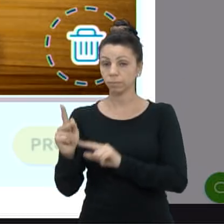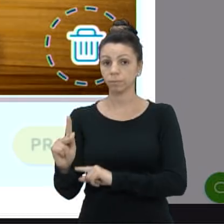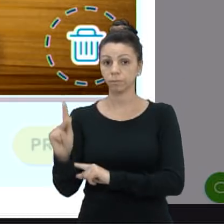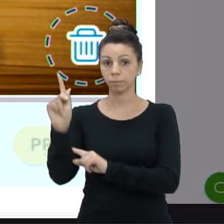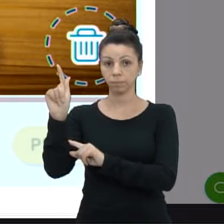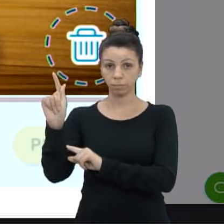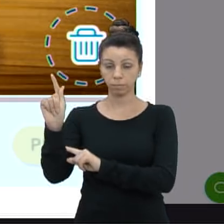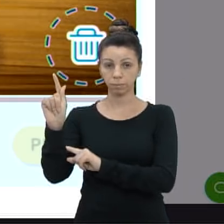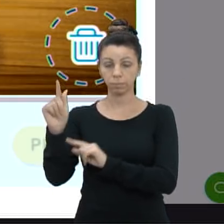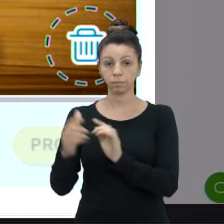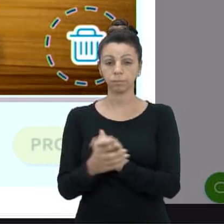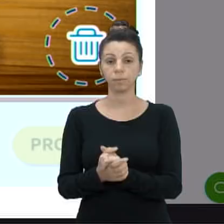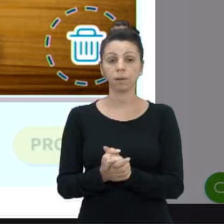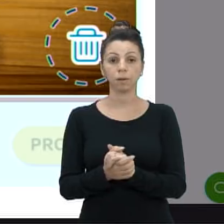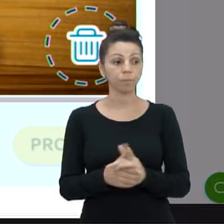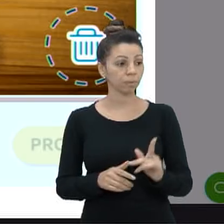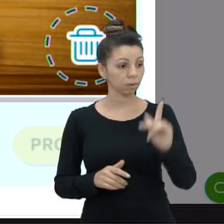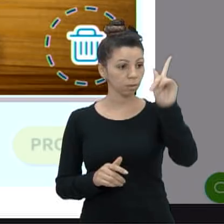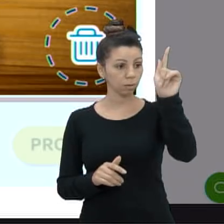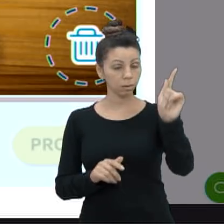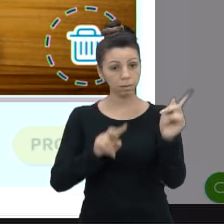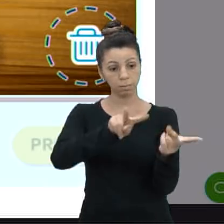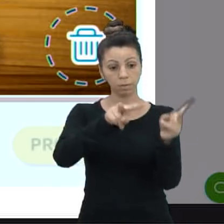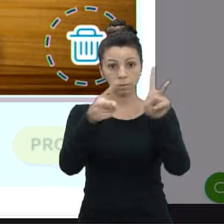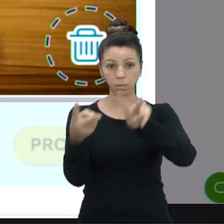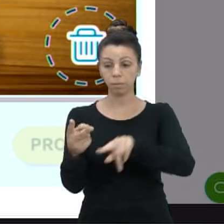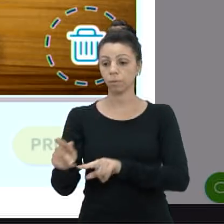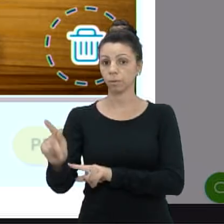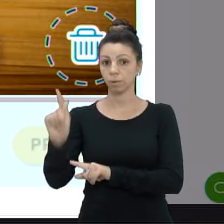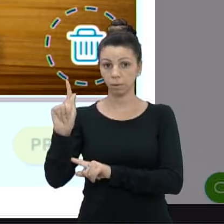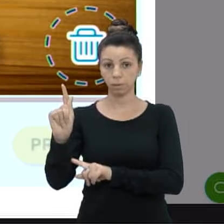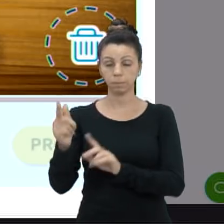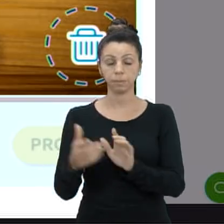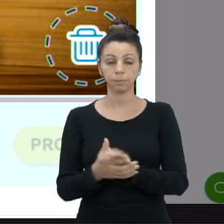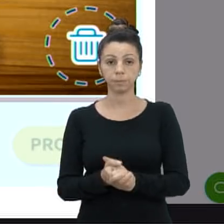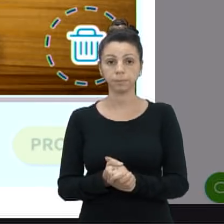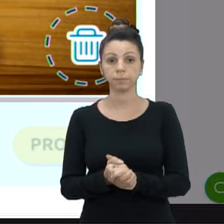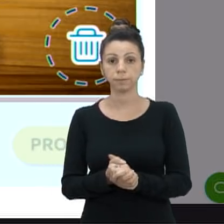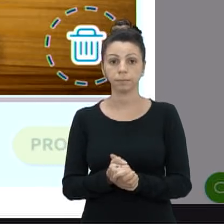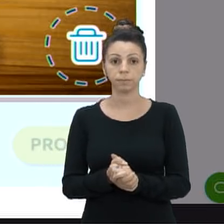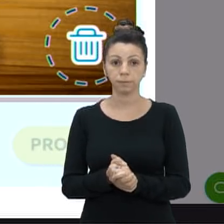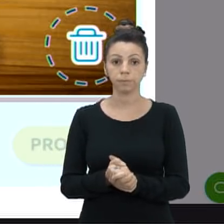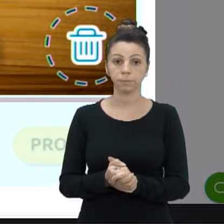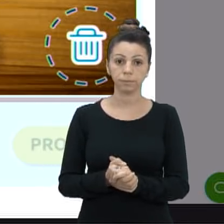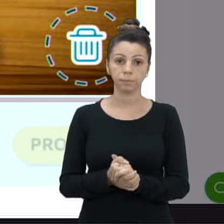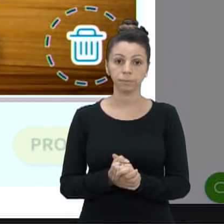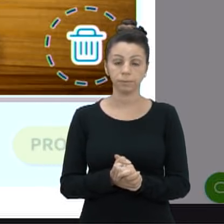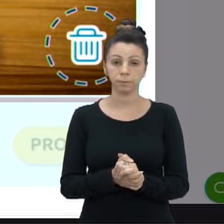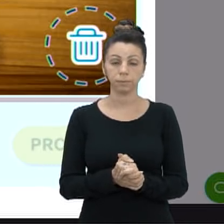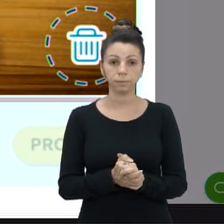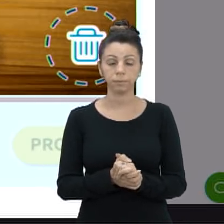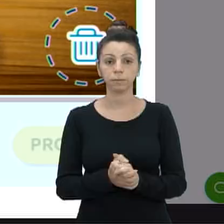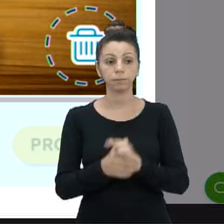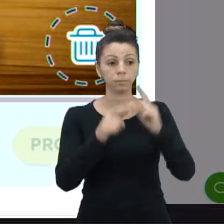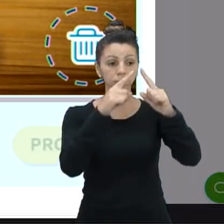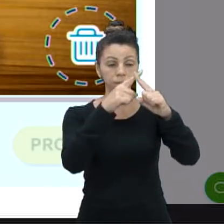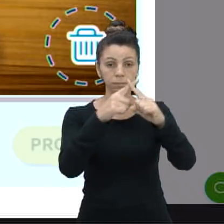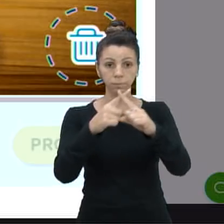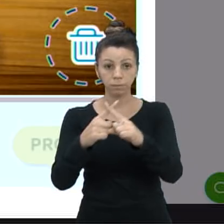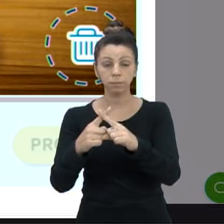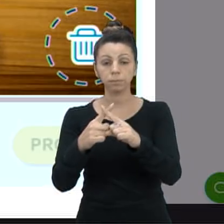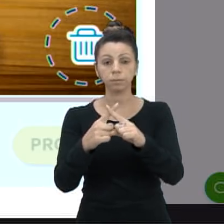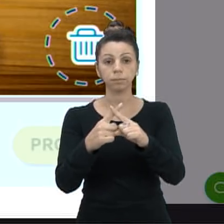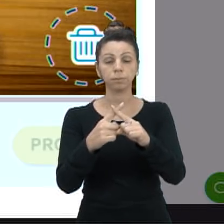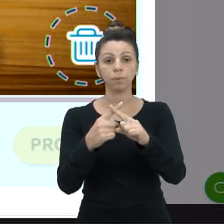quilograma em grama. A gente já fez isso na última aula. A gente teve que multiplicar o valor por